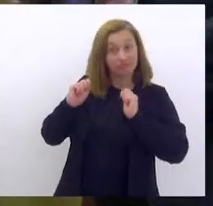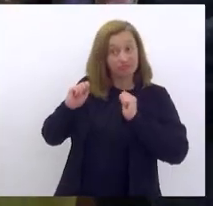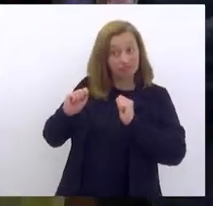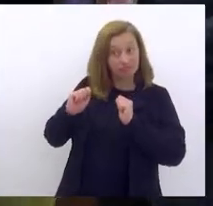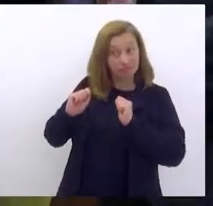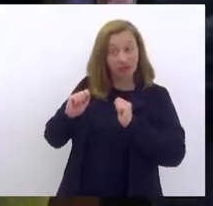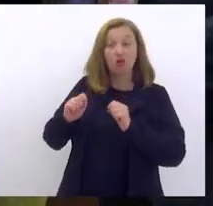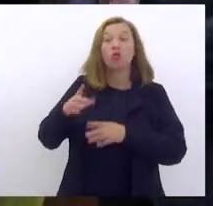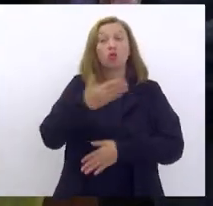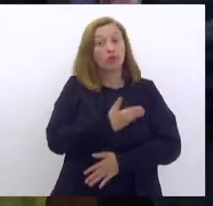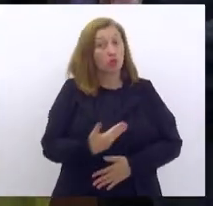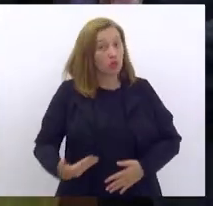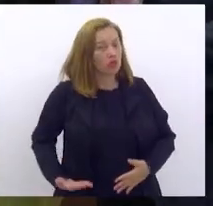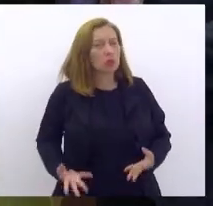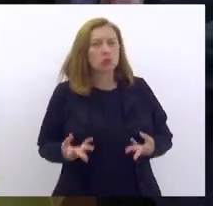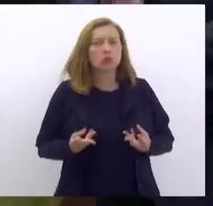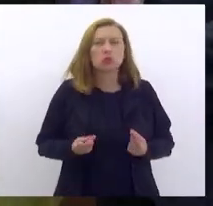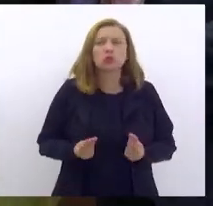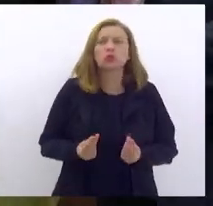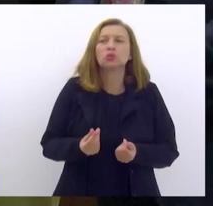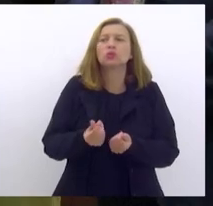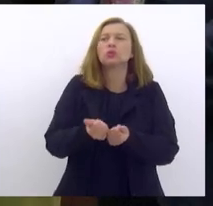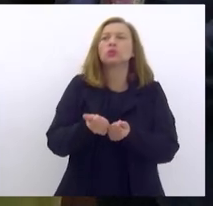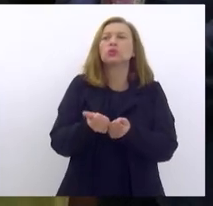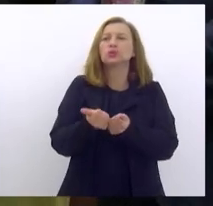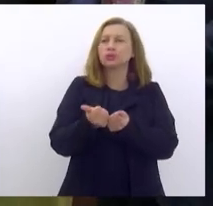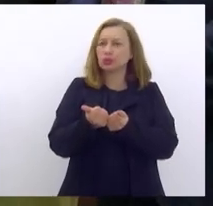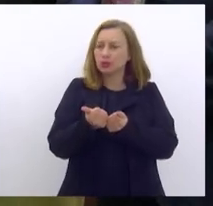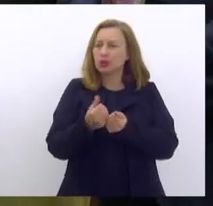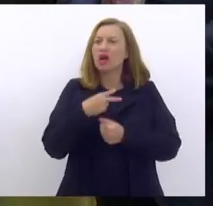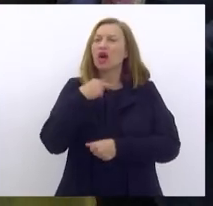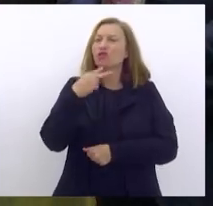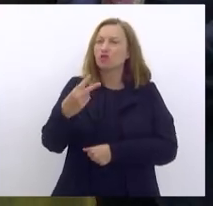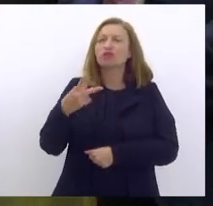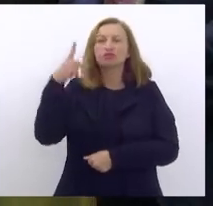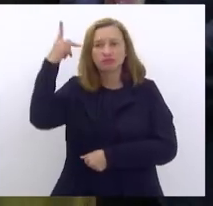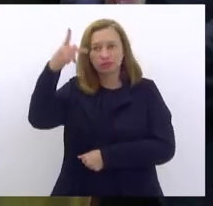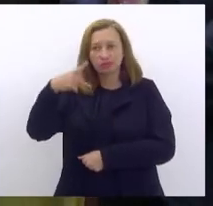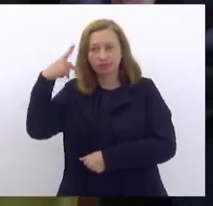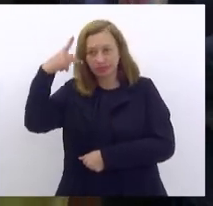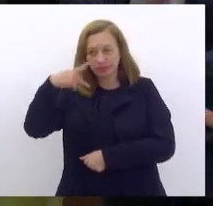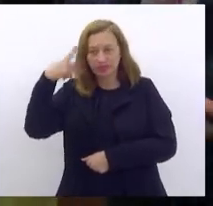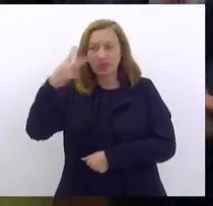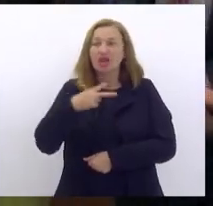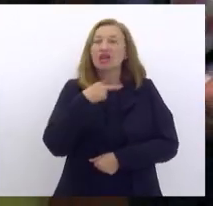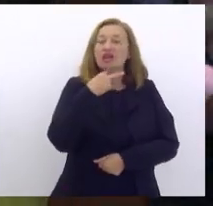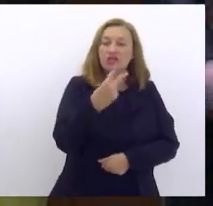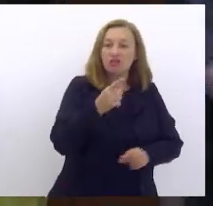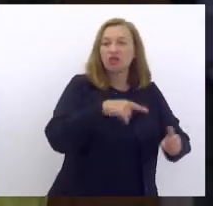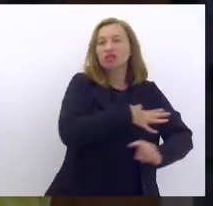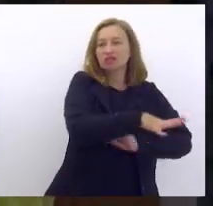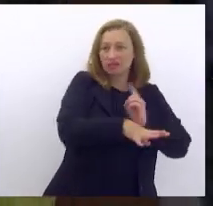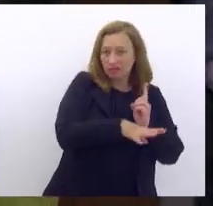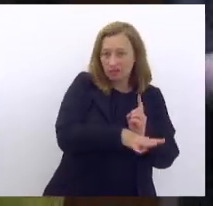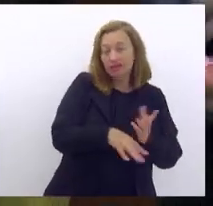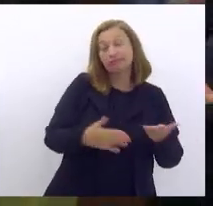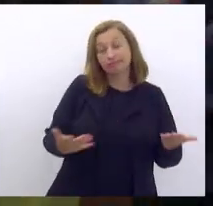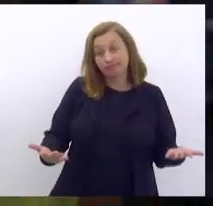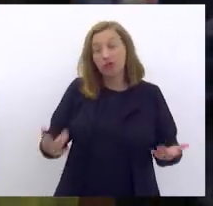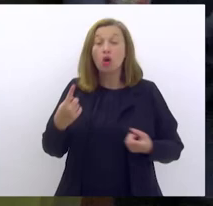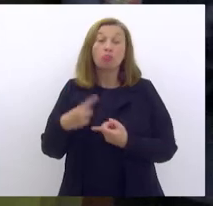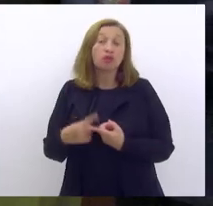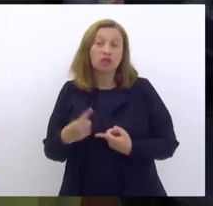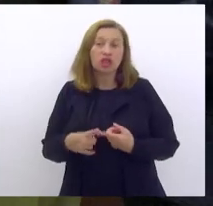governador seja sensível a voz do parlamento e a voz da sociedade,